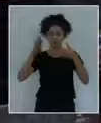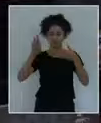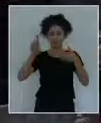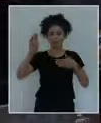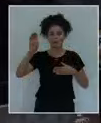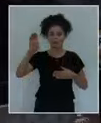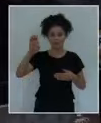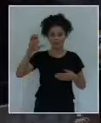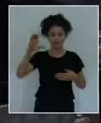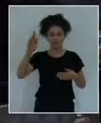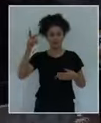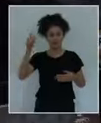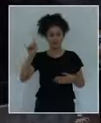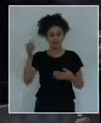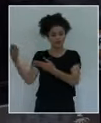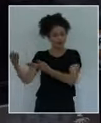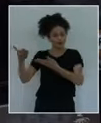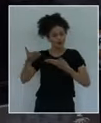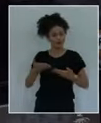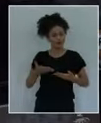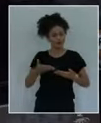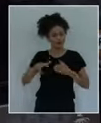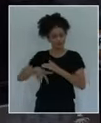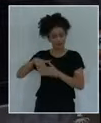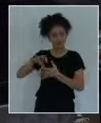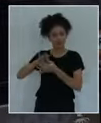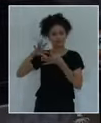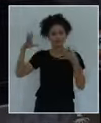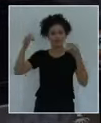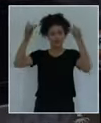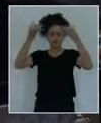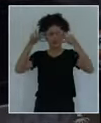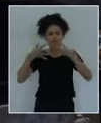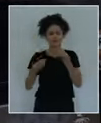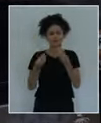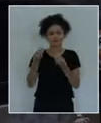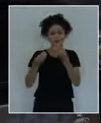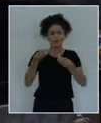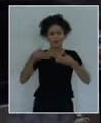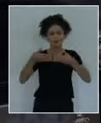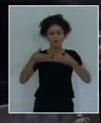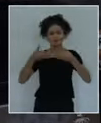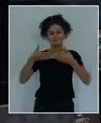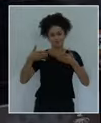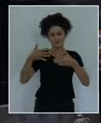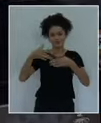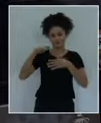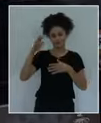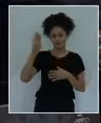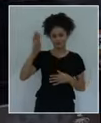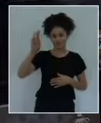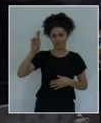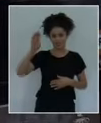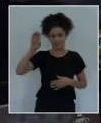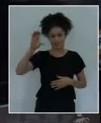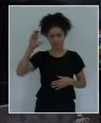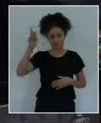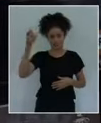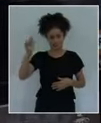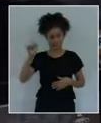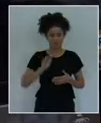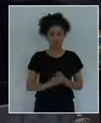a participação na tribuna livre para prestar esclarecimento quanto à situação da usina. C. Solicita em nome da casa enviar